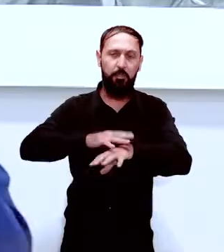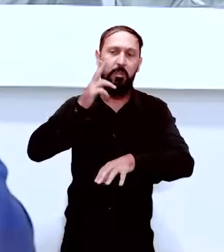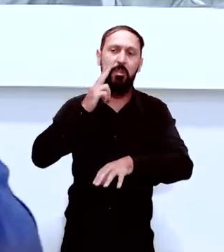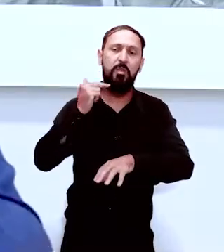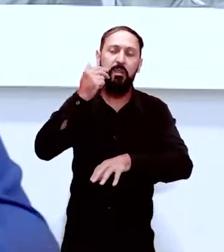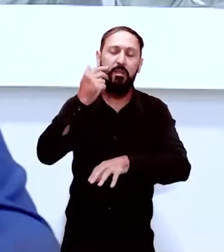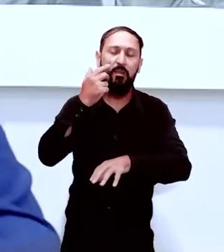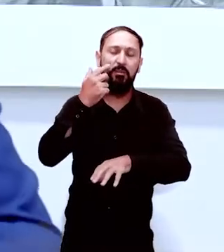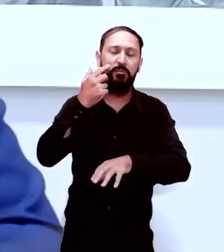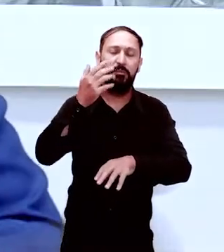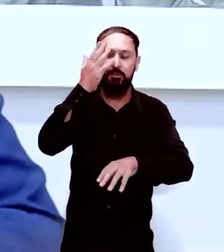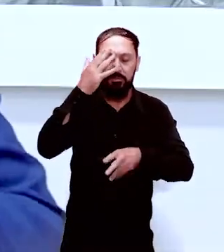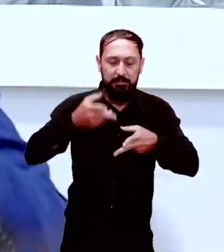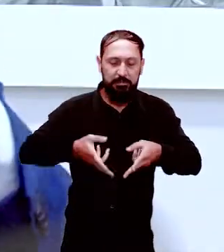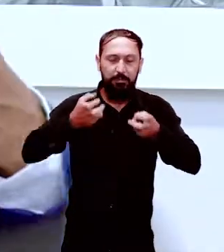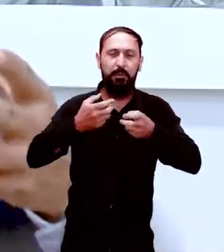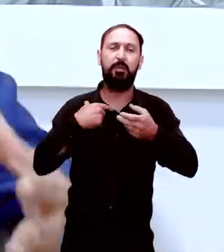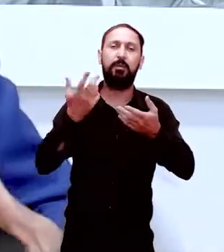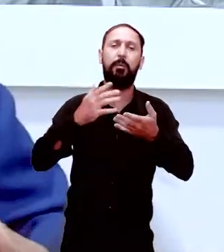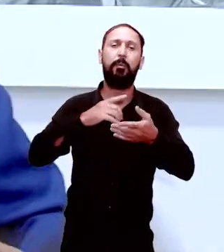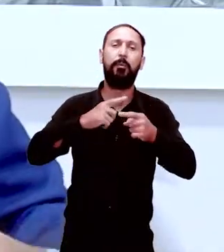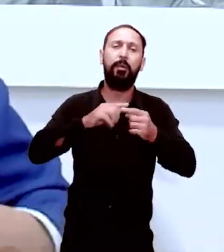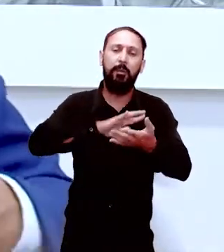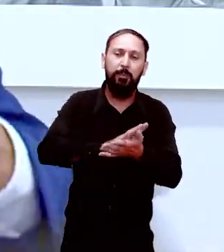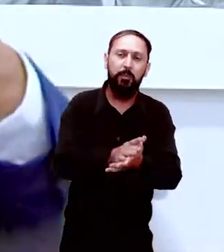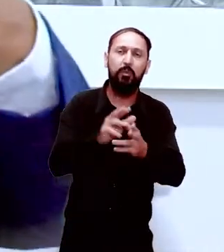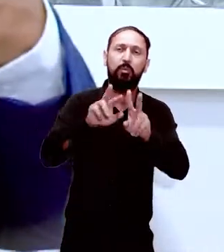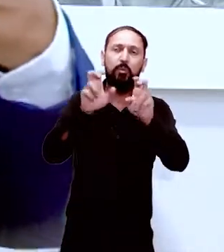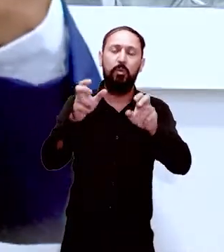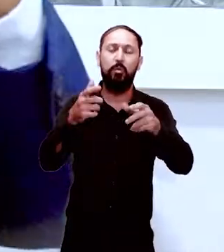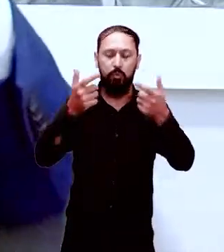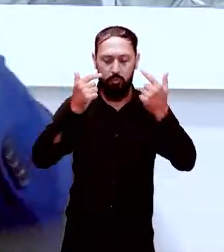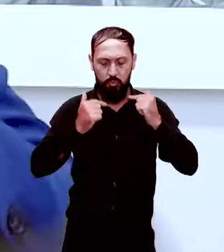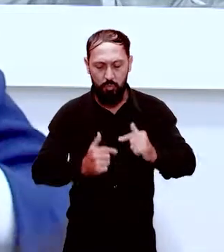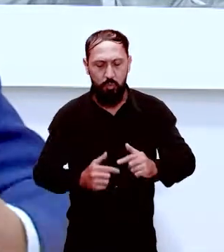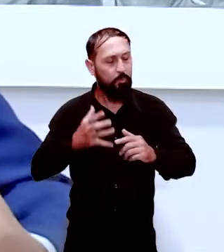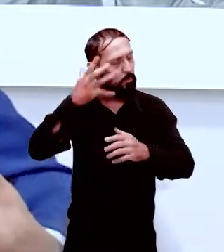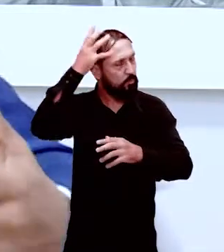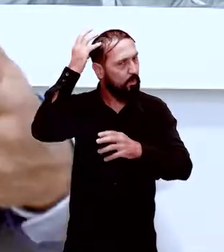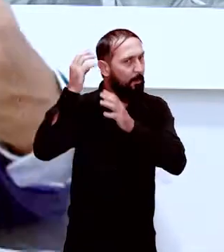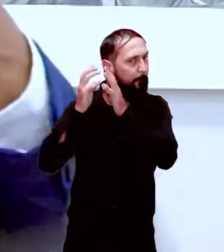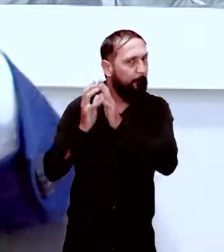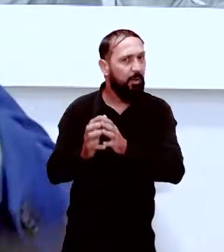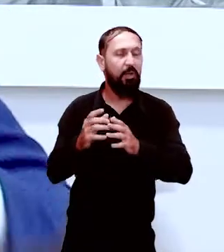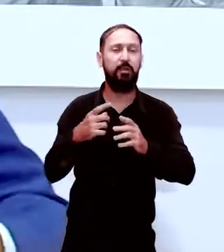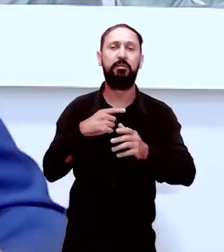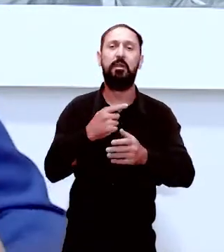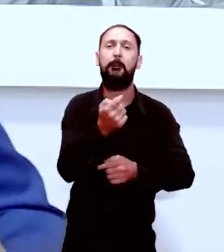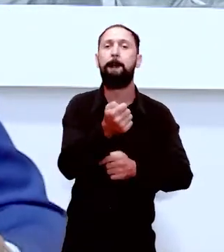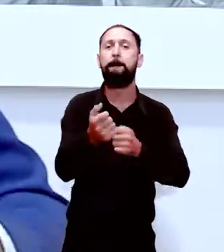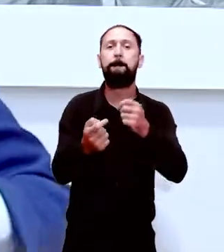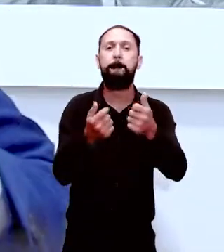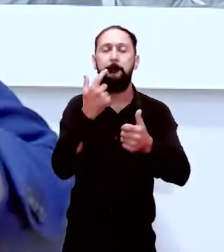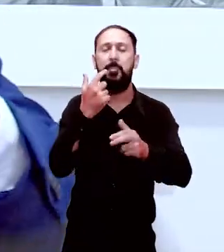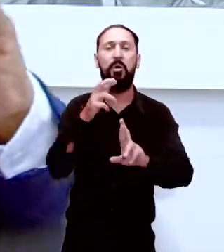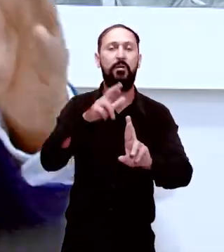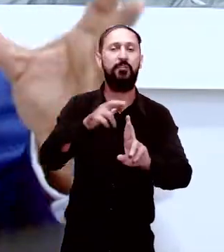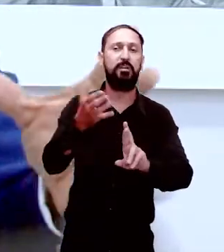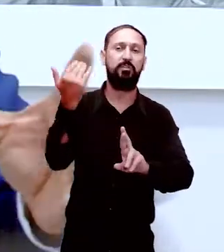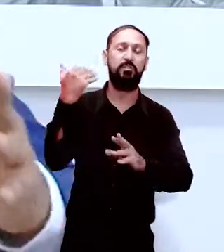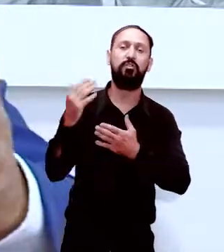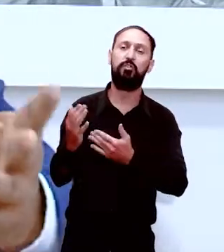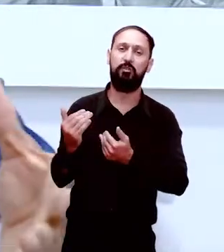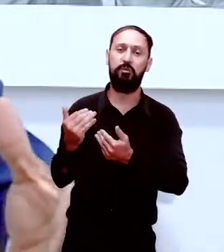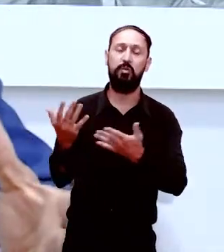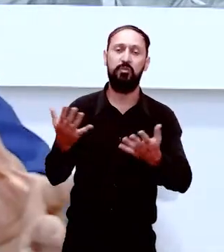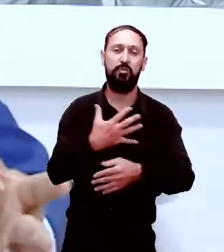gente vai se tornando negro, né? A gente tem que enfrentar preconceitos ligado ao nosso corpo, ao nosso cabelo. A gente tem poucas